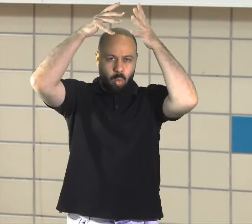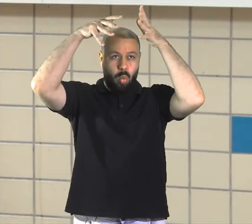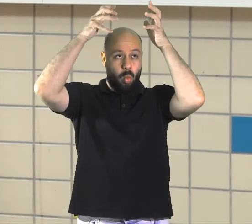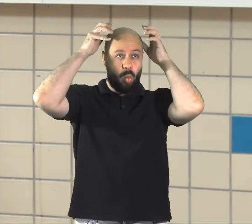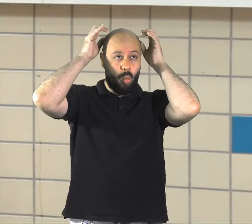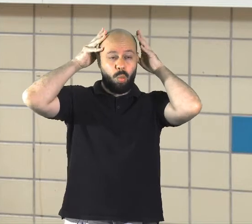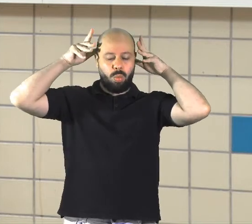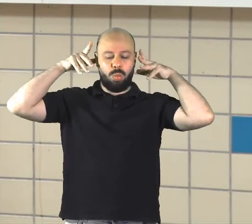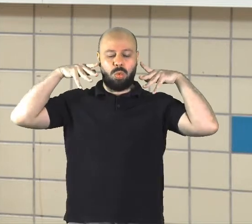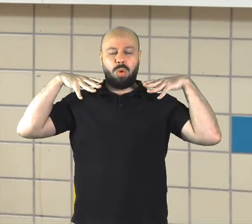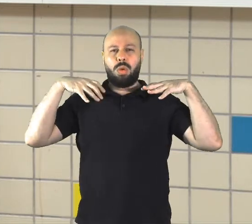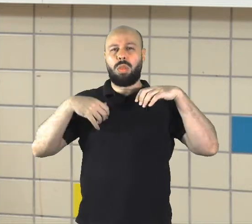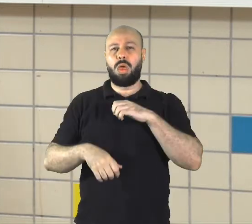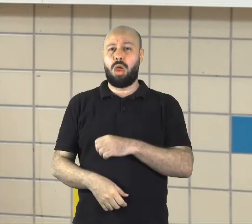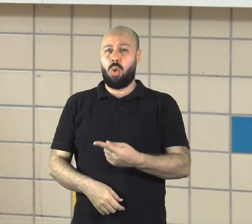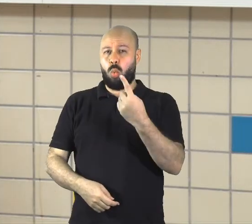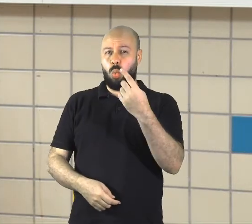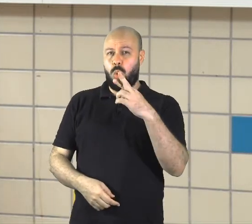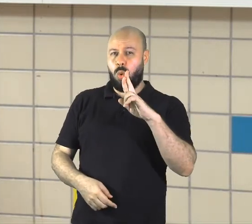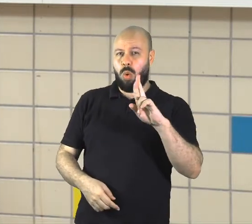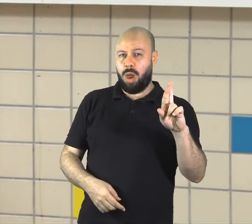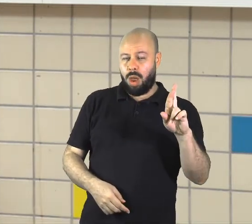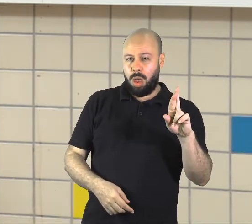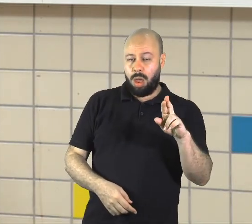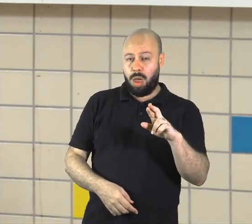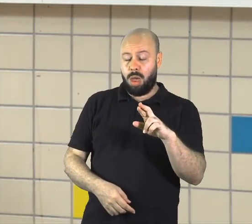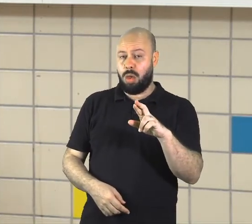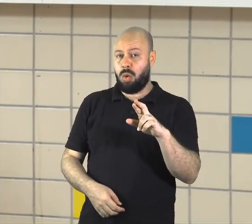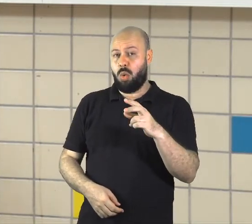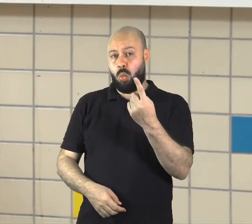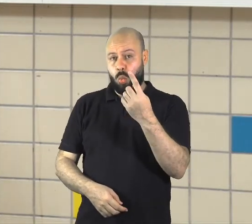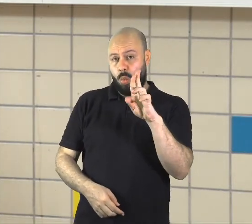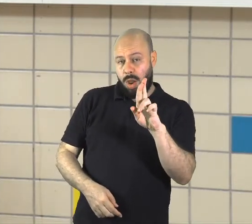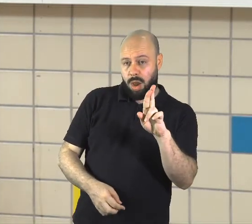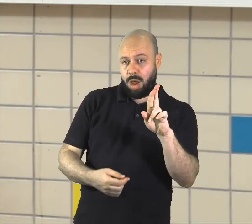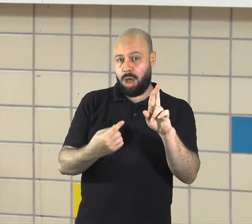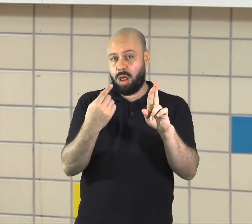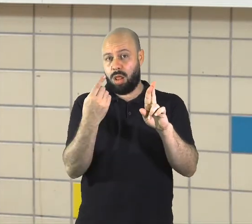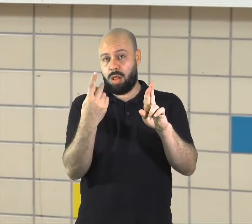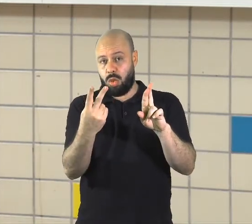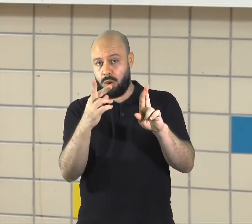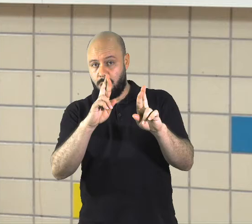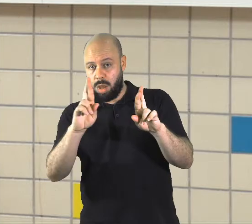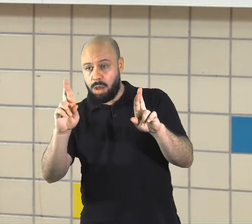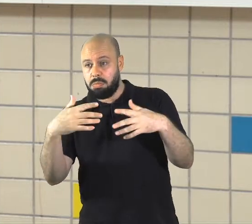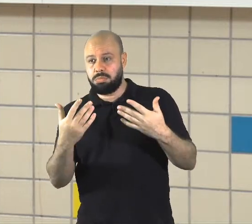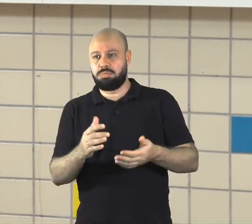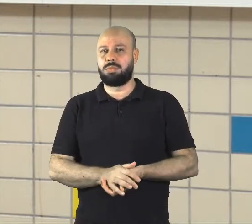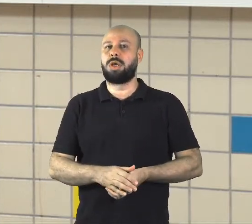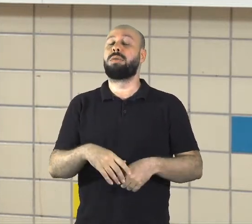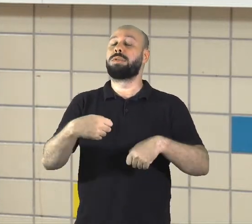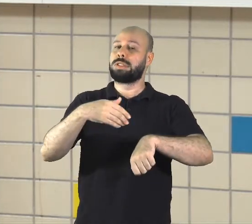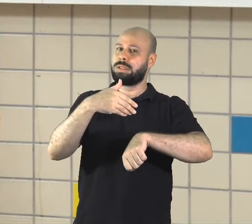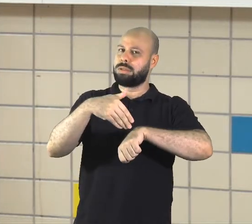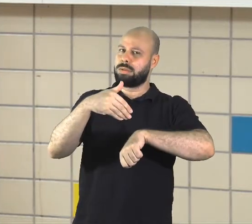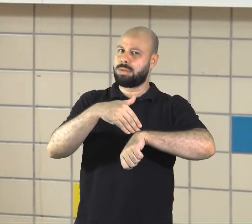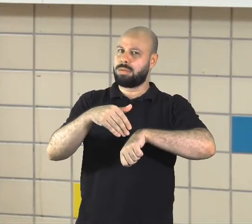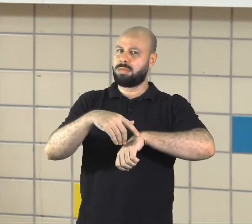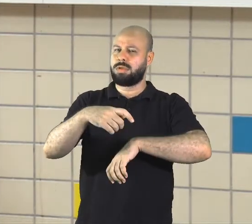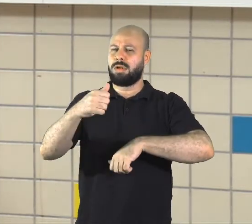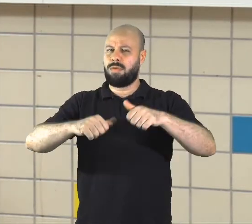Tem um R, 2 R? Está no início. Ótimo. Então, vocês vão treinar, vão